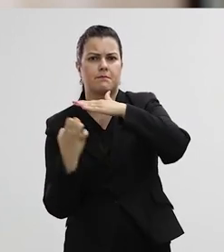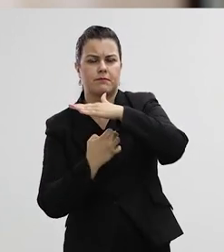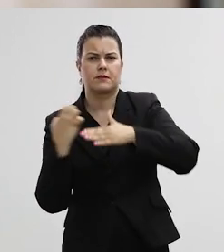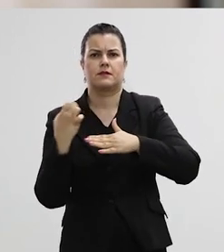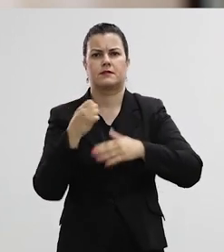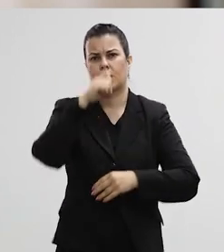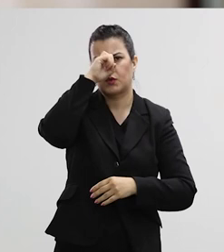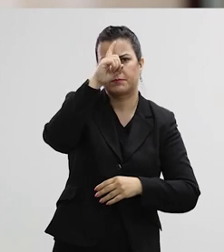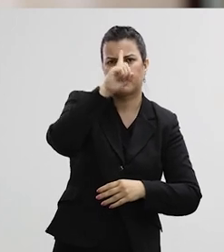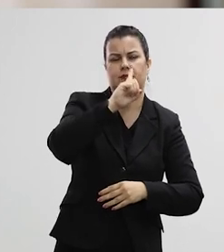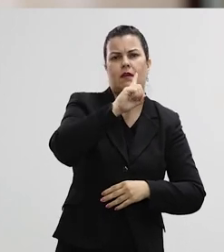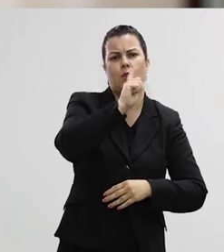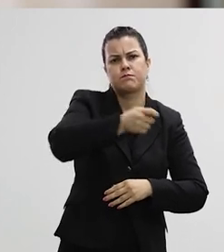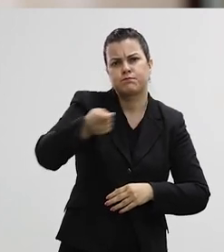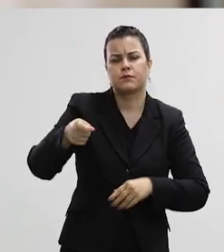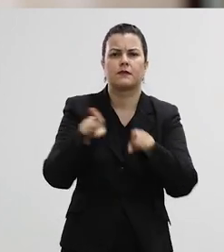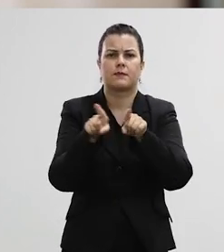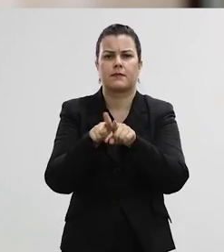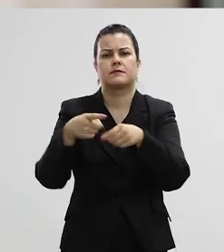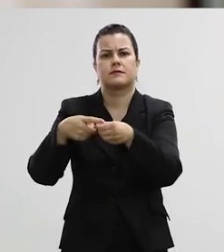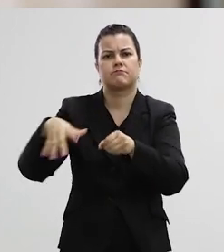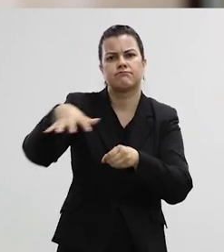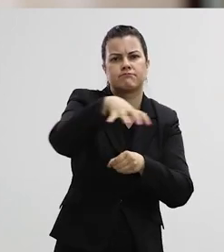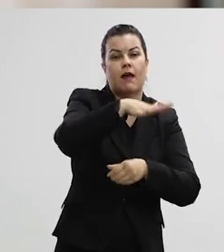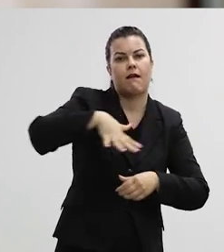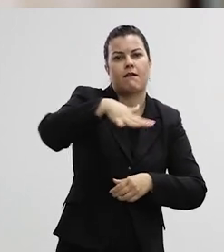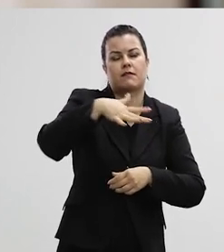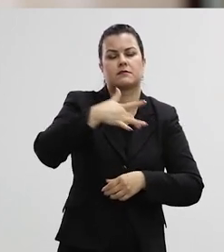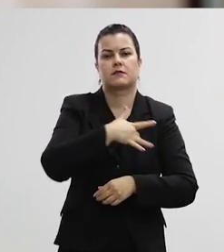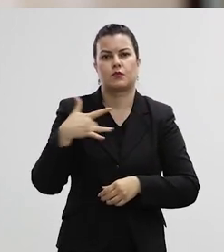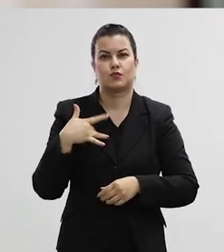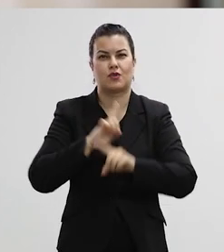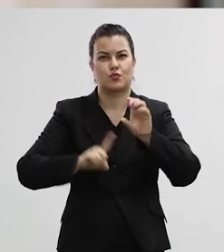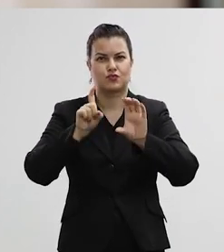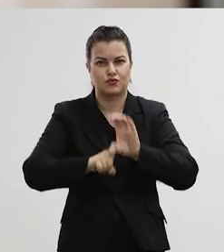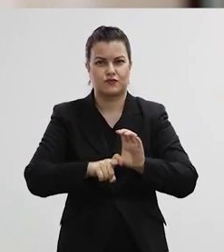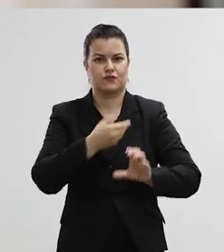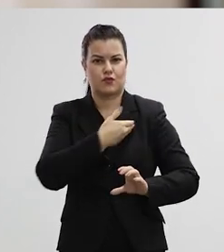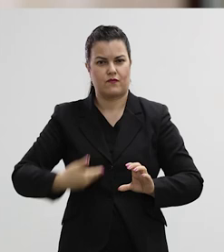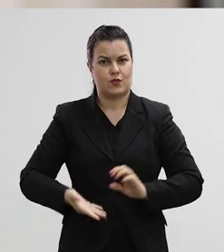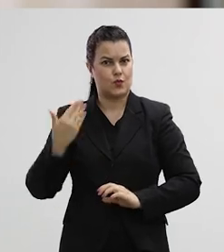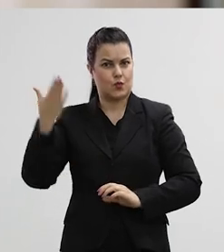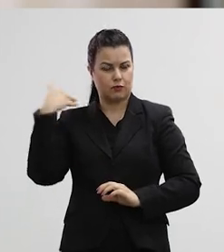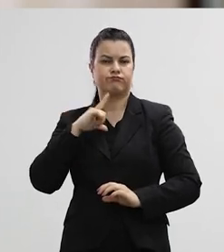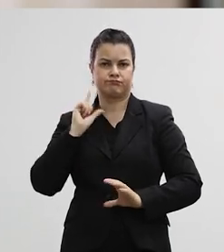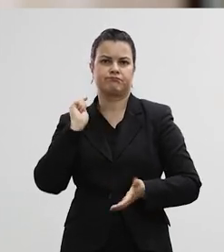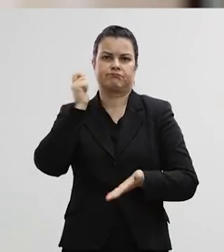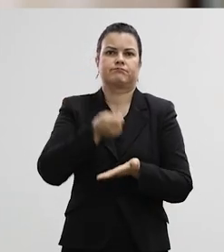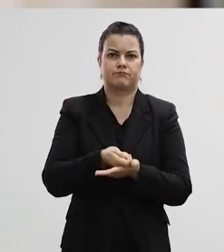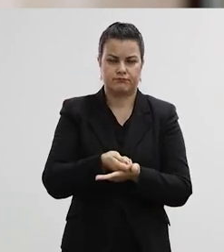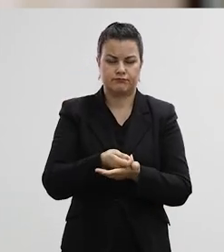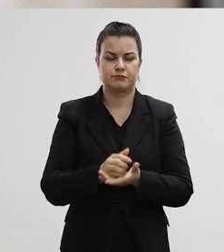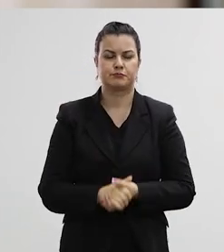fornecedores o pagamento de hospitais e também os municípios na área da saúde inclusive quitando débitos de